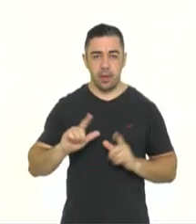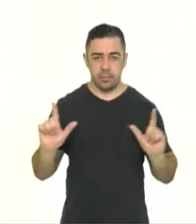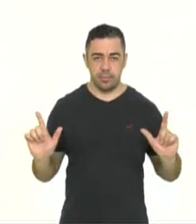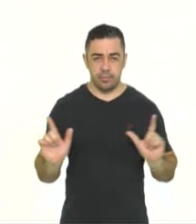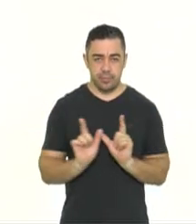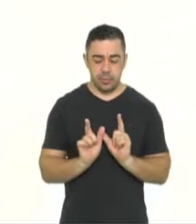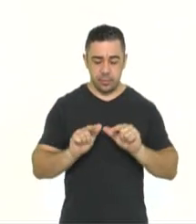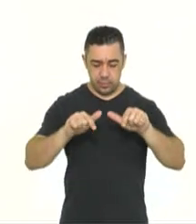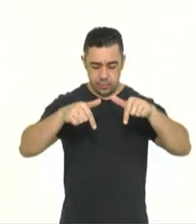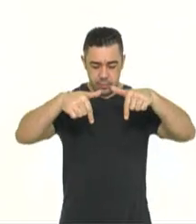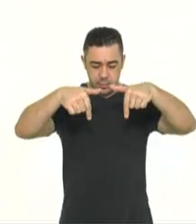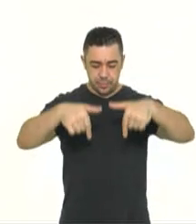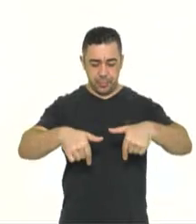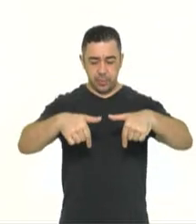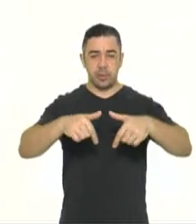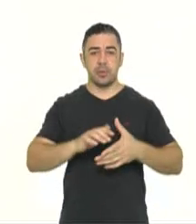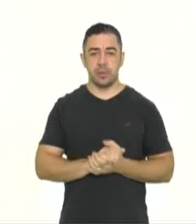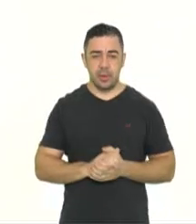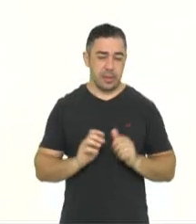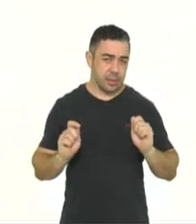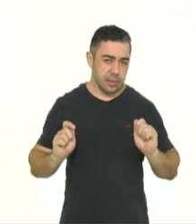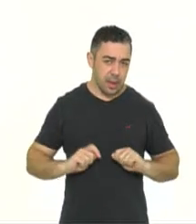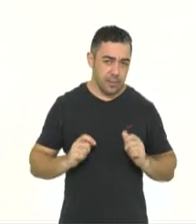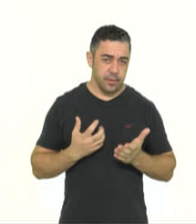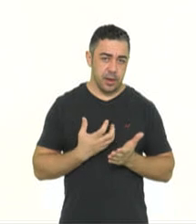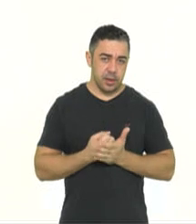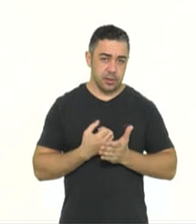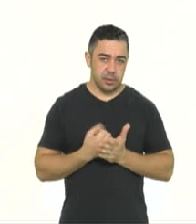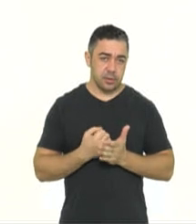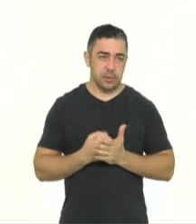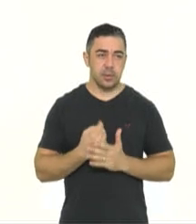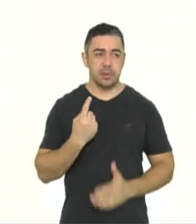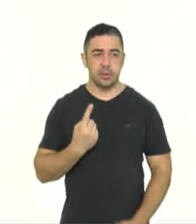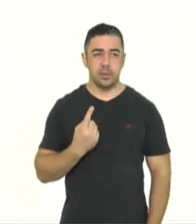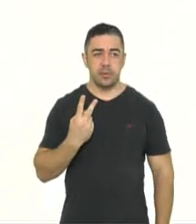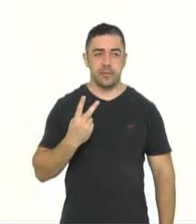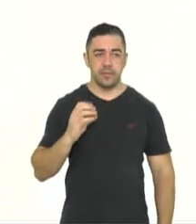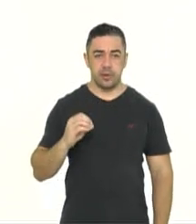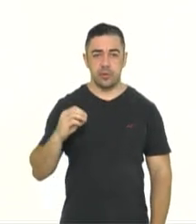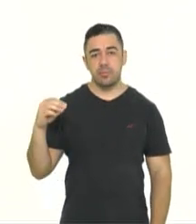miniaturizadas e ganharam um estojo, permitindo gravar até 120